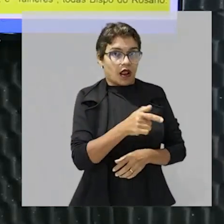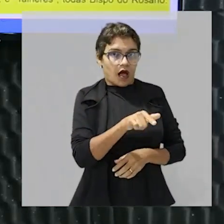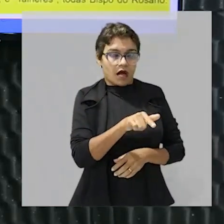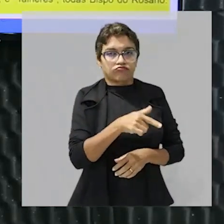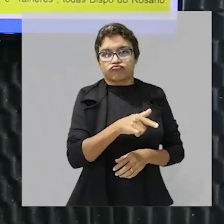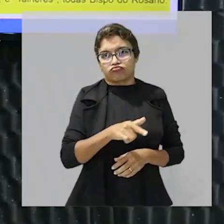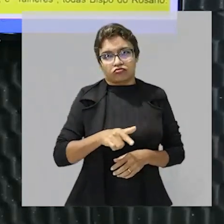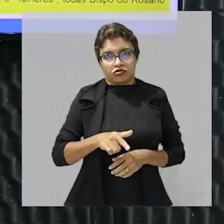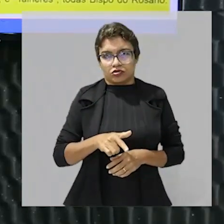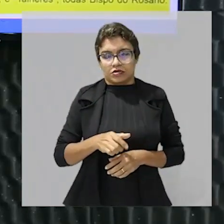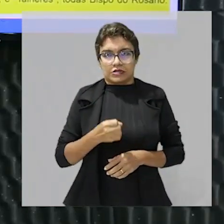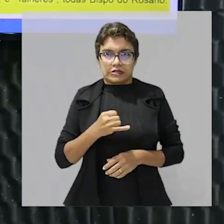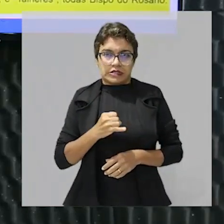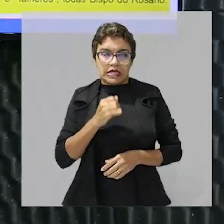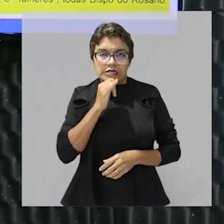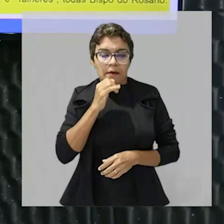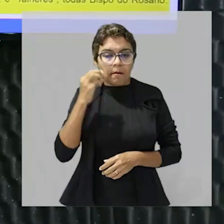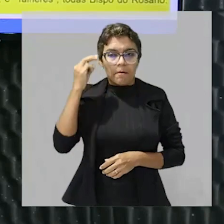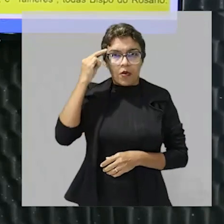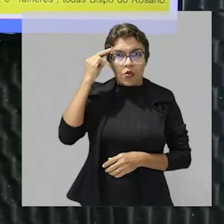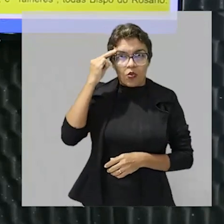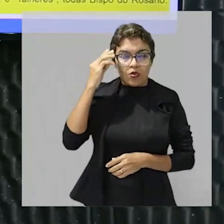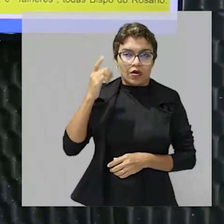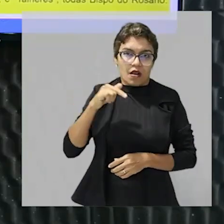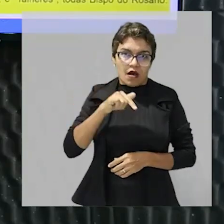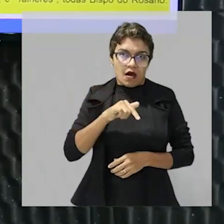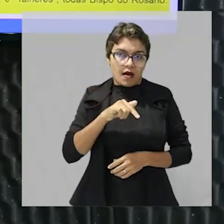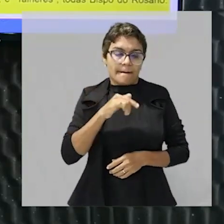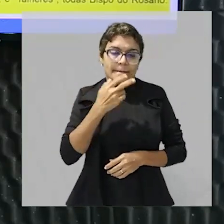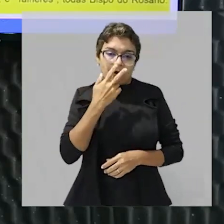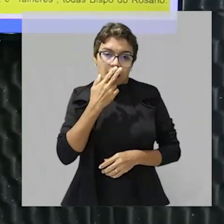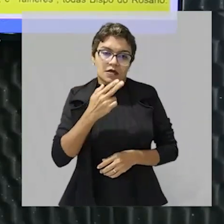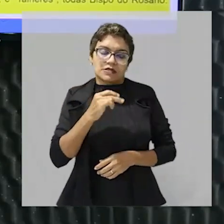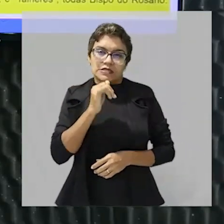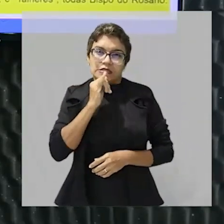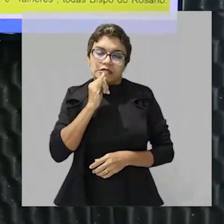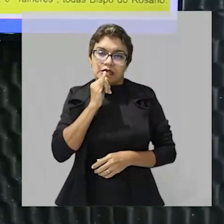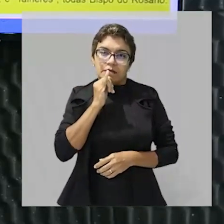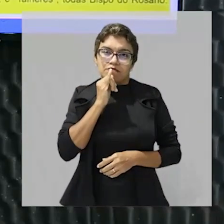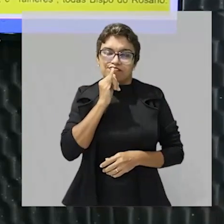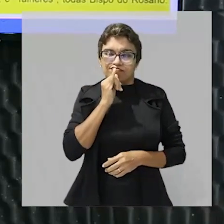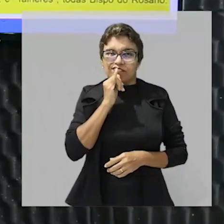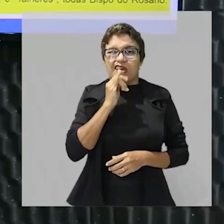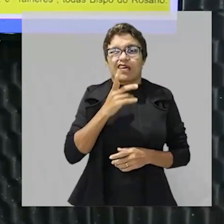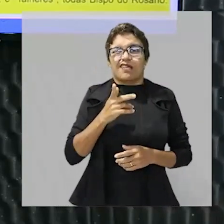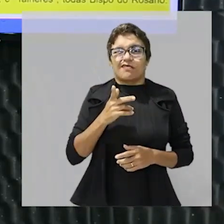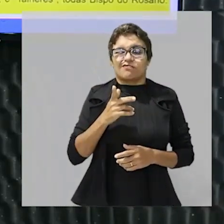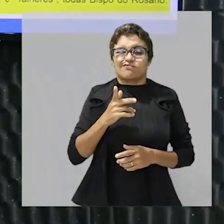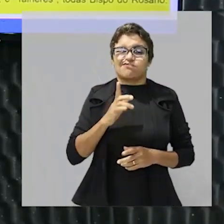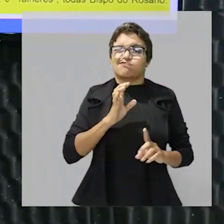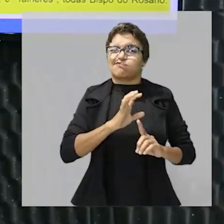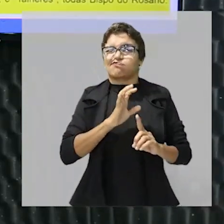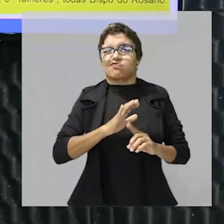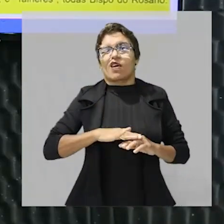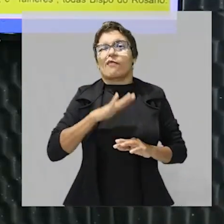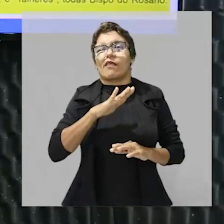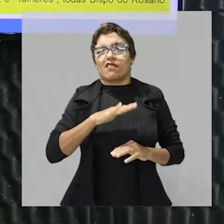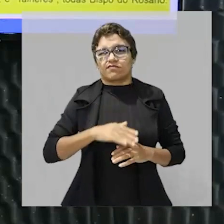problemas mentais, ou doida, como as pessoas chamavam, ficava mais trelelé da cuca do que qualquer outra